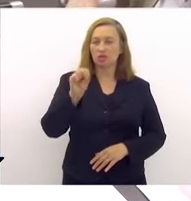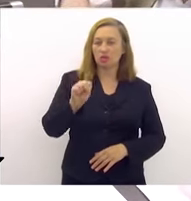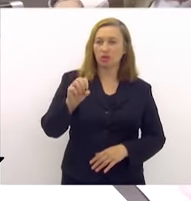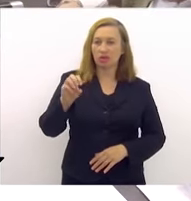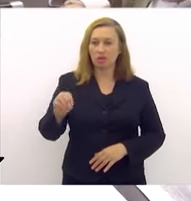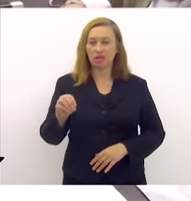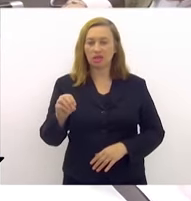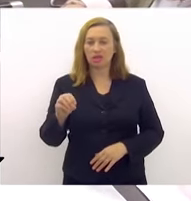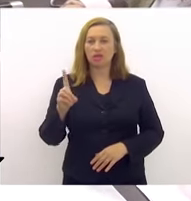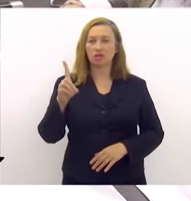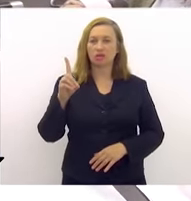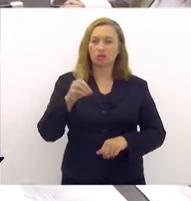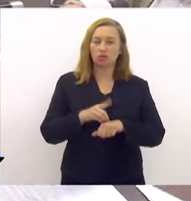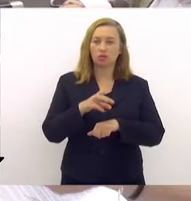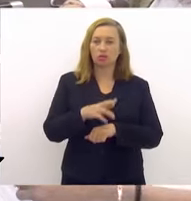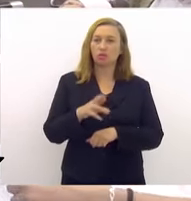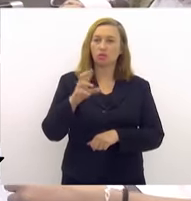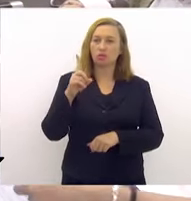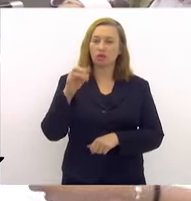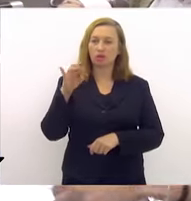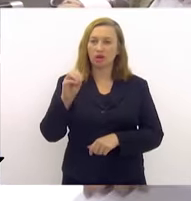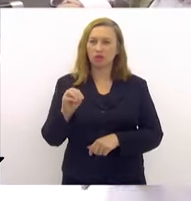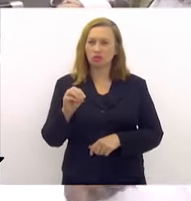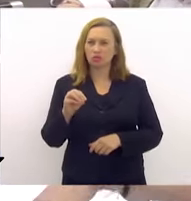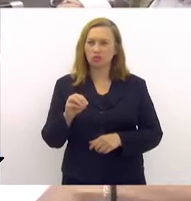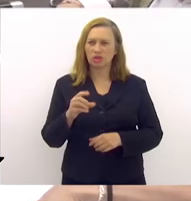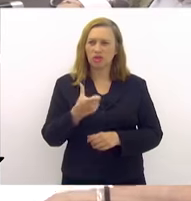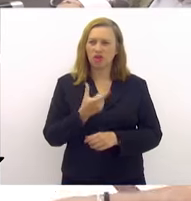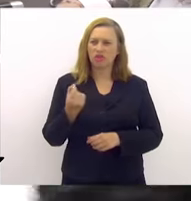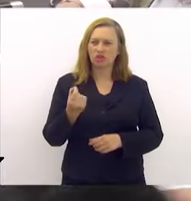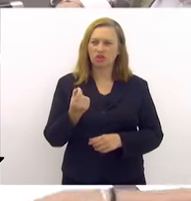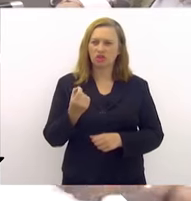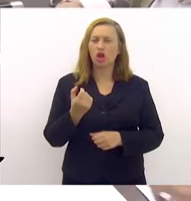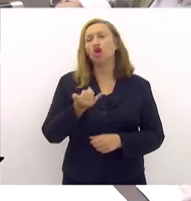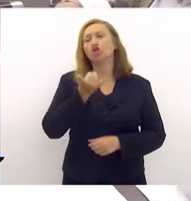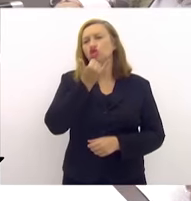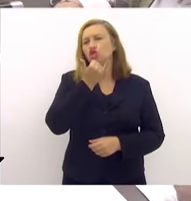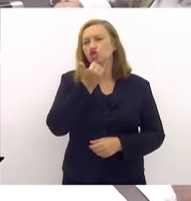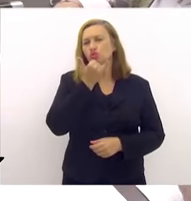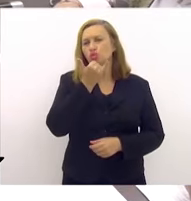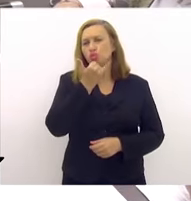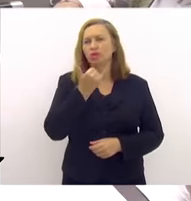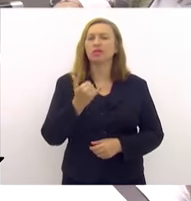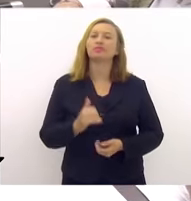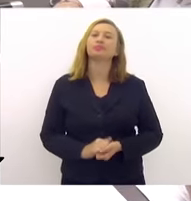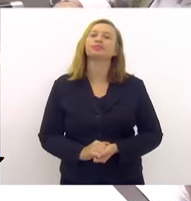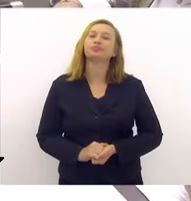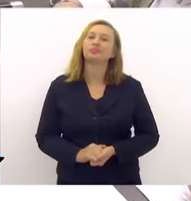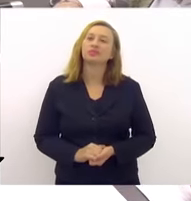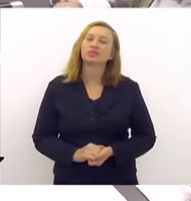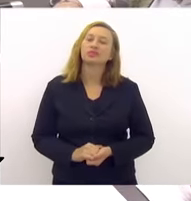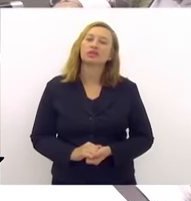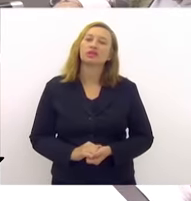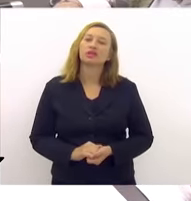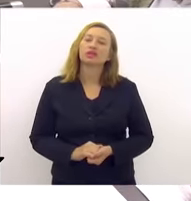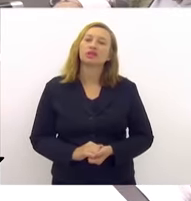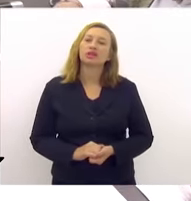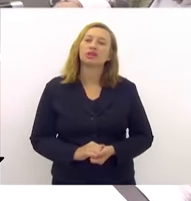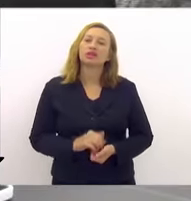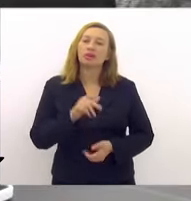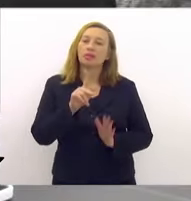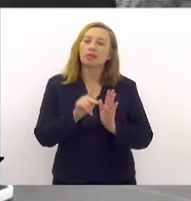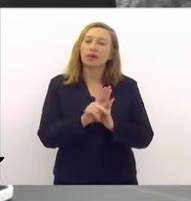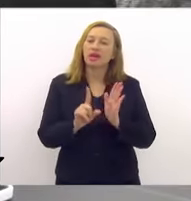Executivo do Estado... É o 20? 20. Desculpa. É o 20. Desculpa. Cláudio Caiado. Desculpa. 20 da pauta,